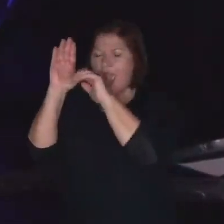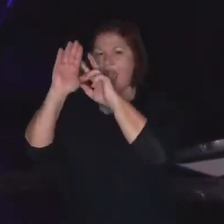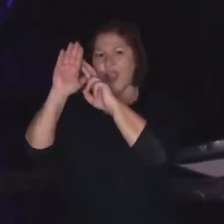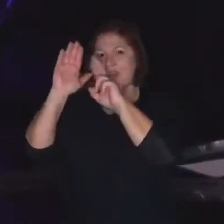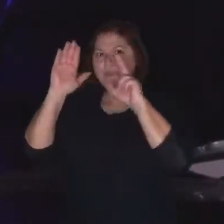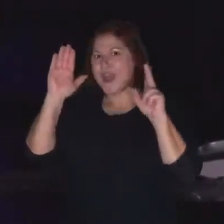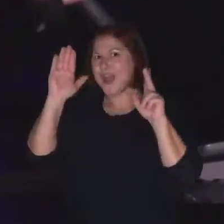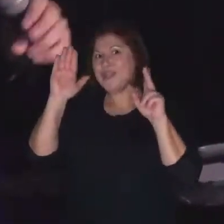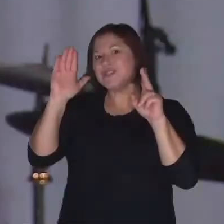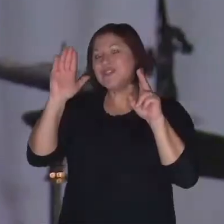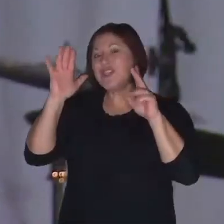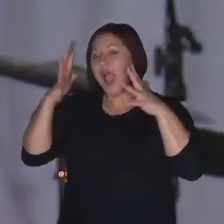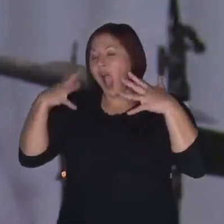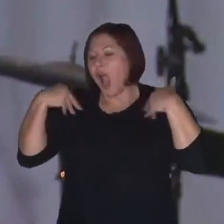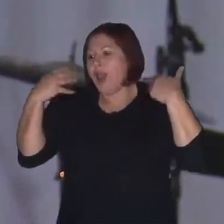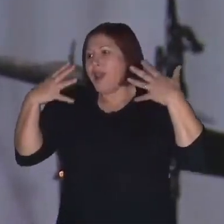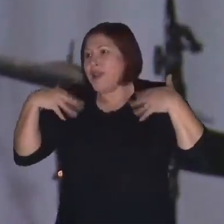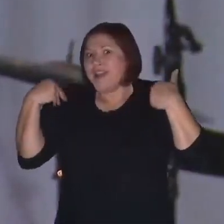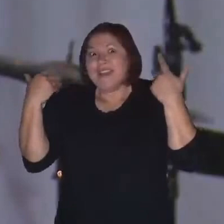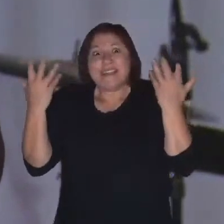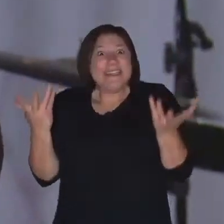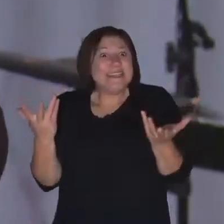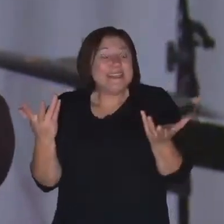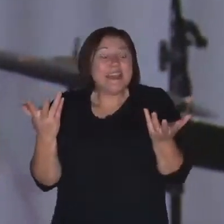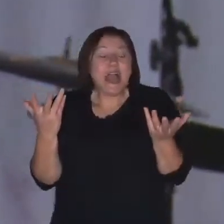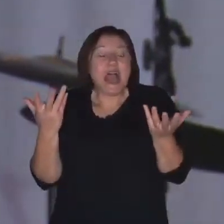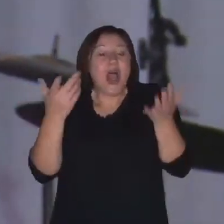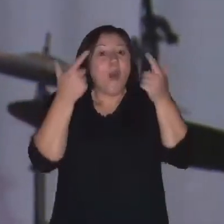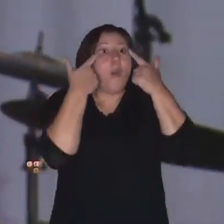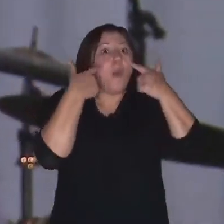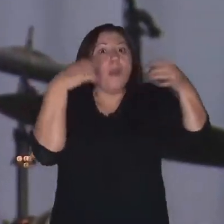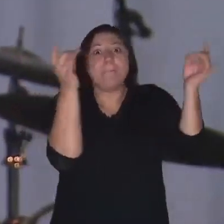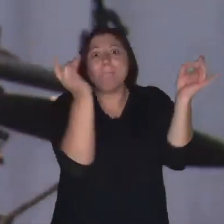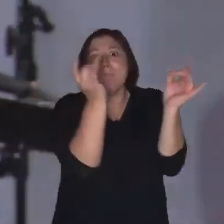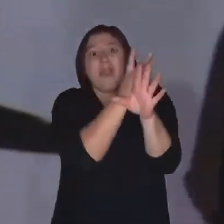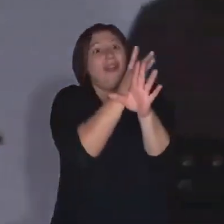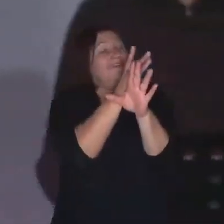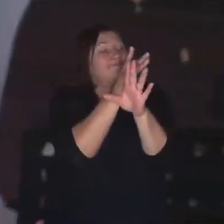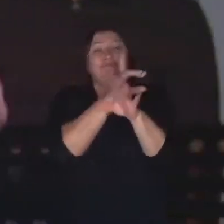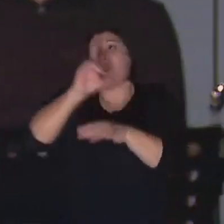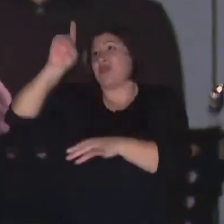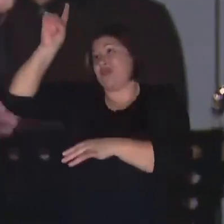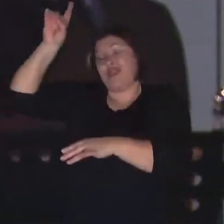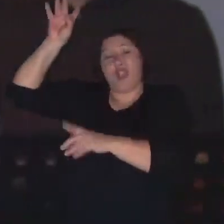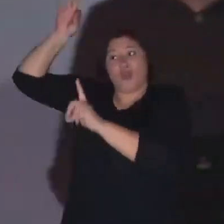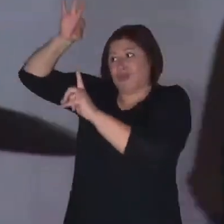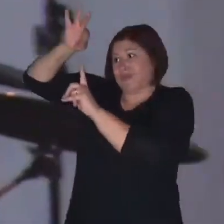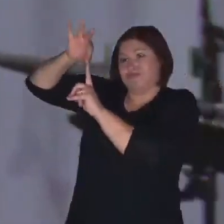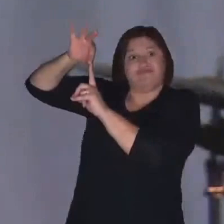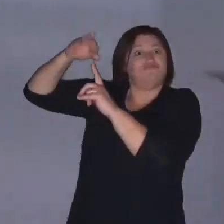Ei, Deus faz do jeito que Ele quer. Aleluia. Ele é o Deus da história, Ele é Deus dos salmos. Talvez o que você está achando que era para